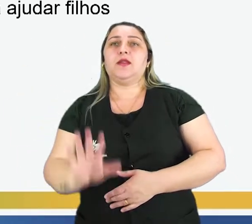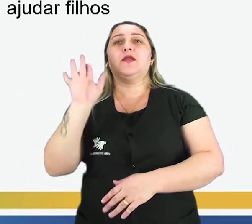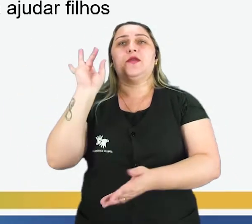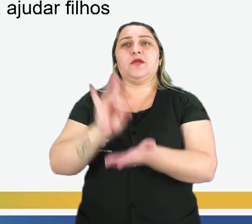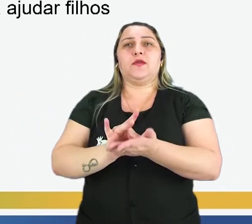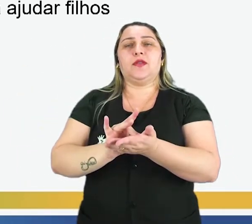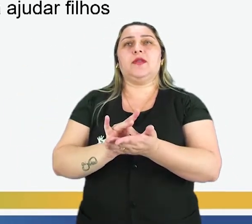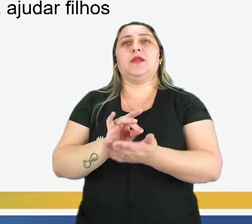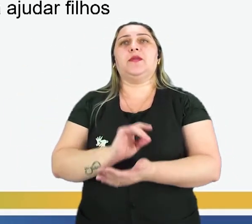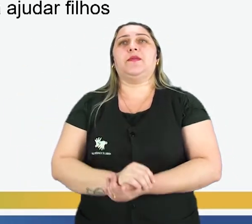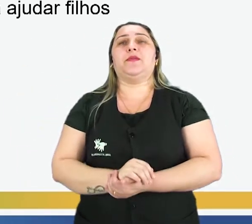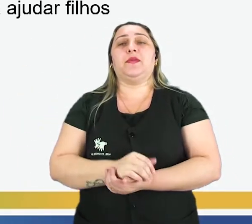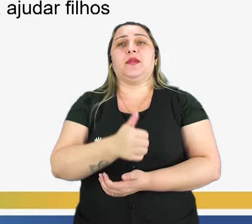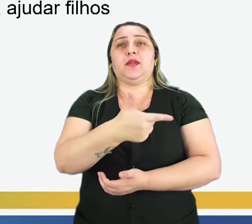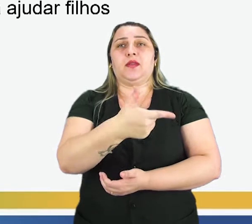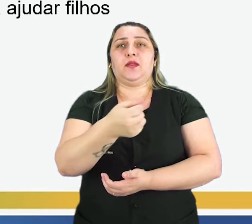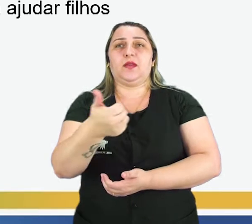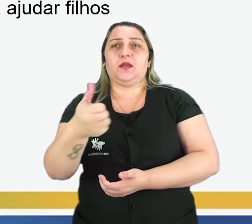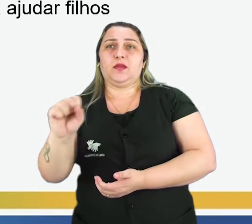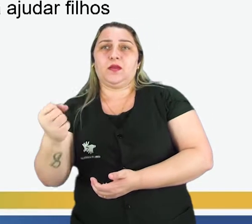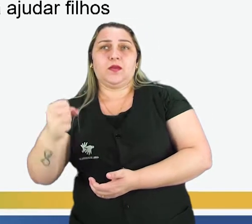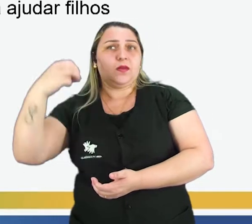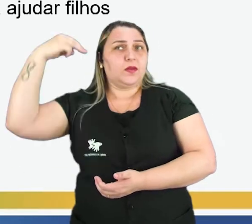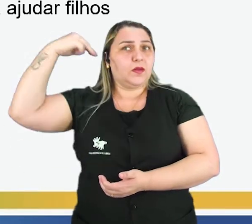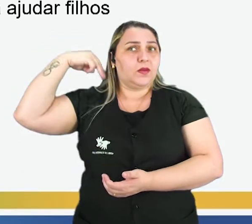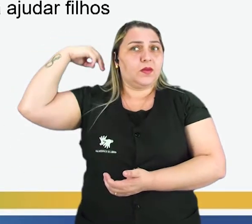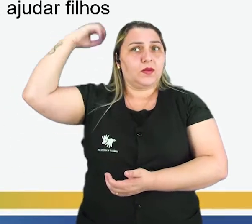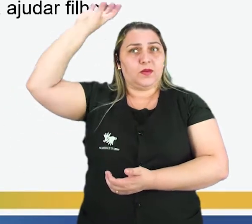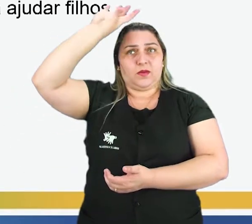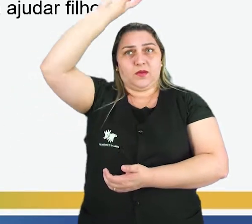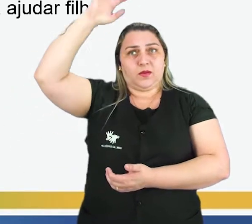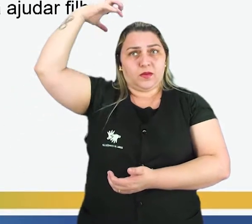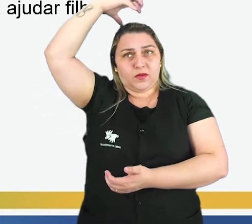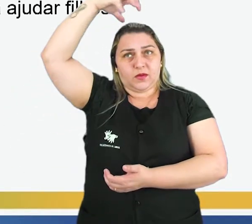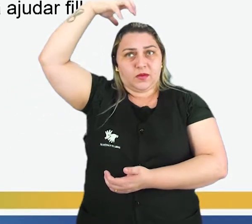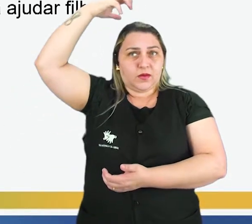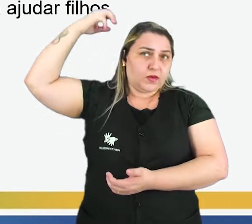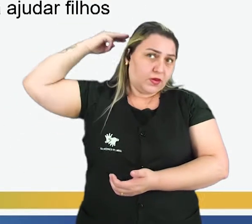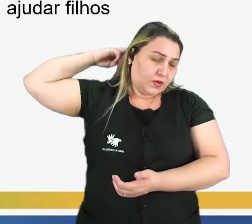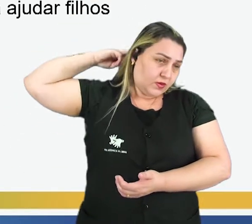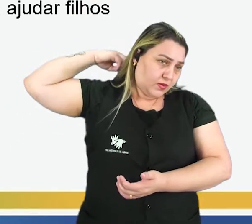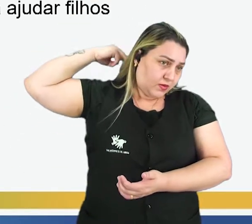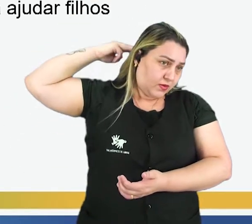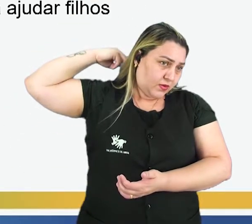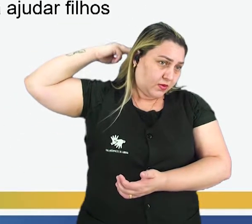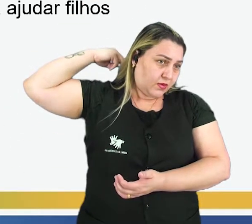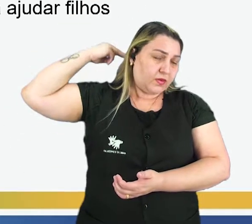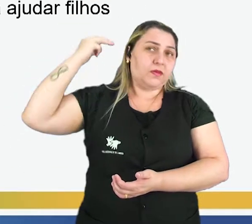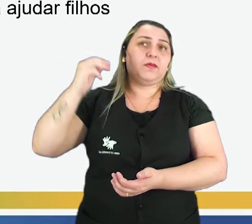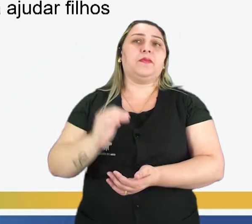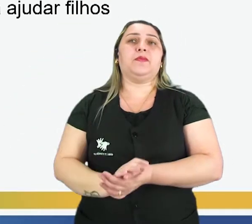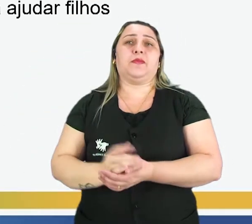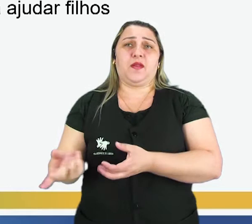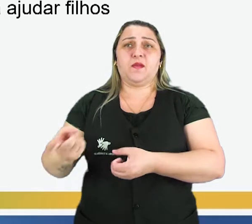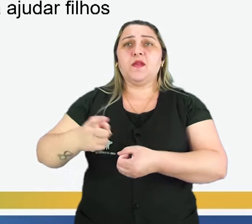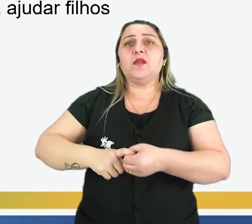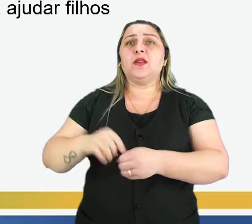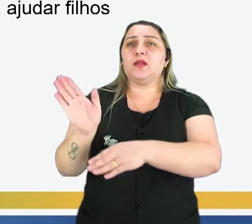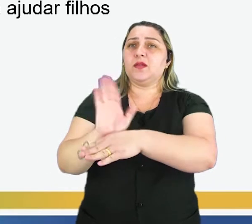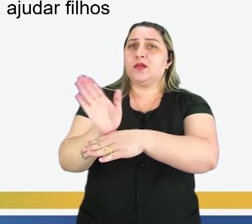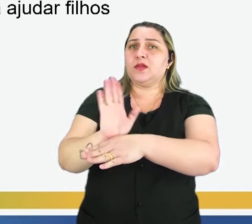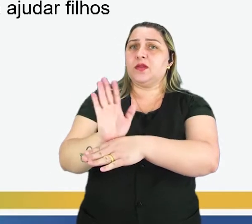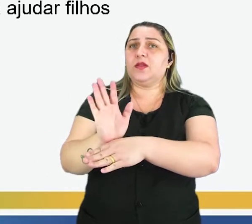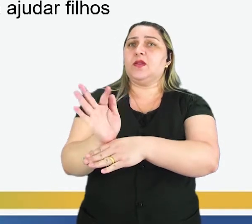osso. Em 2018, Mônica, Cebolinha, Cascão e Magali voltarão ao cinema no